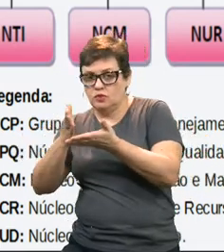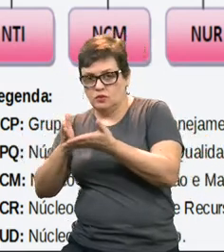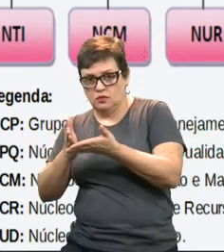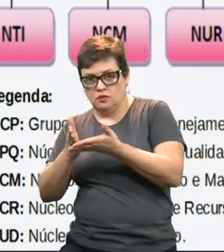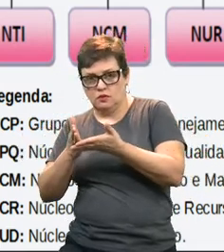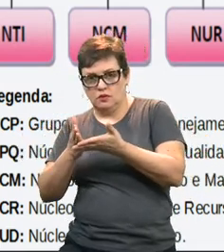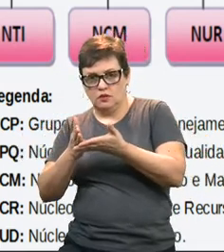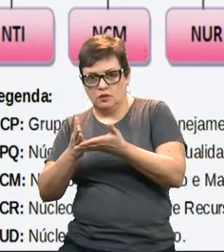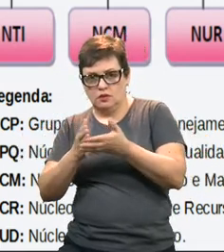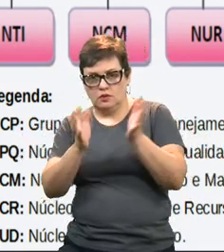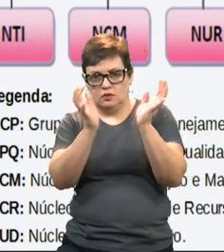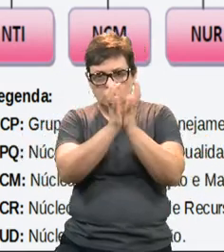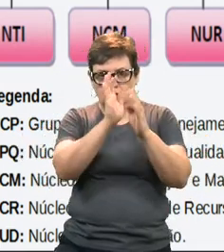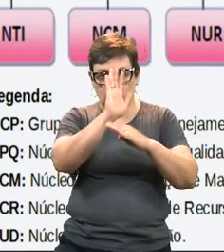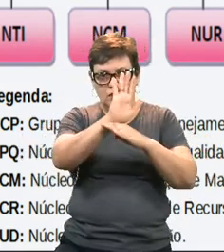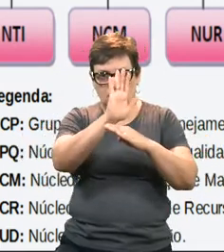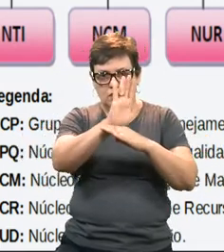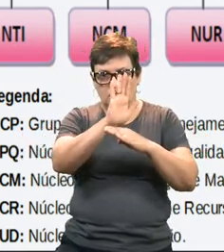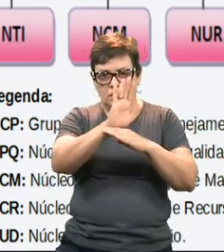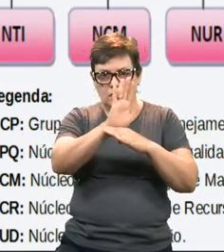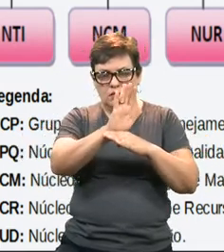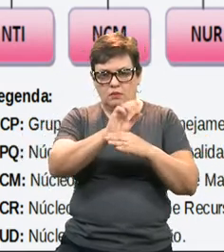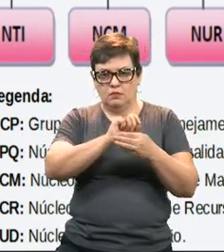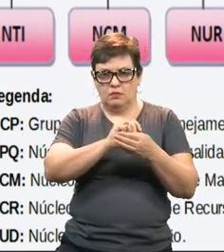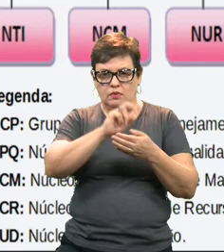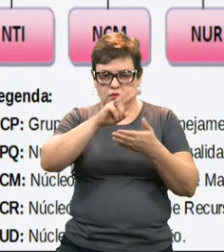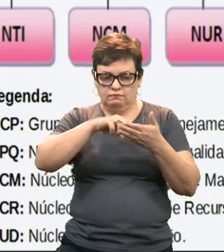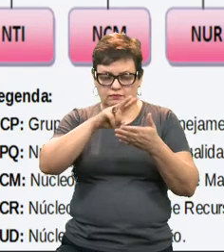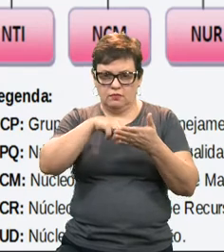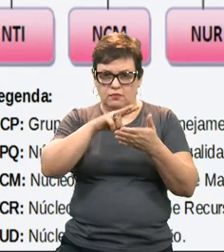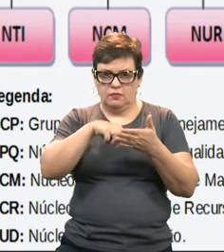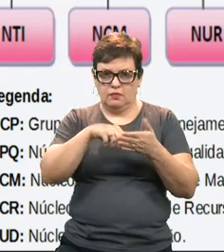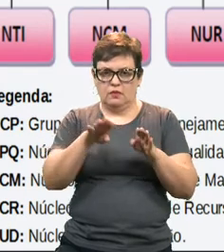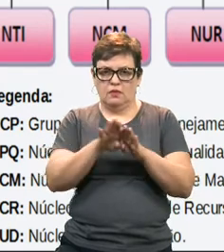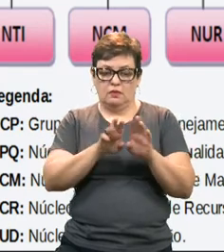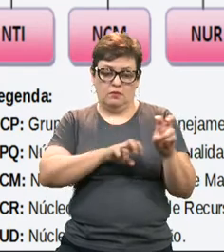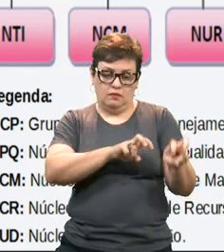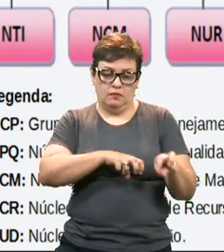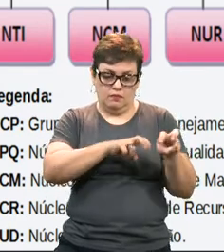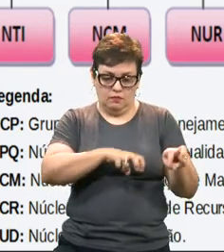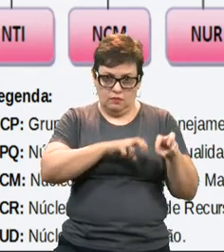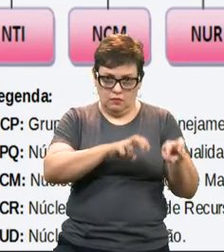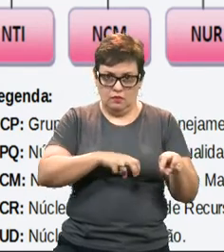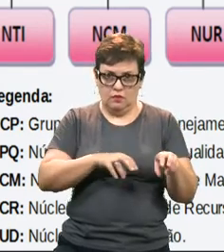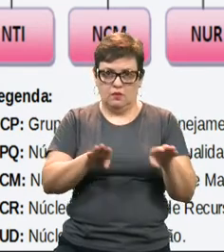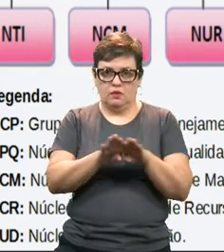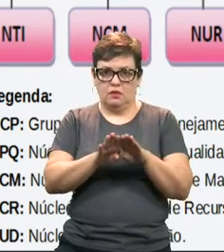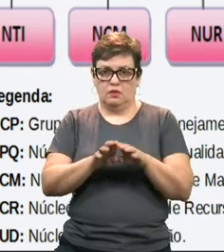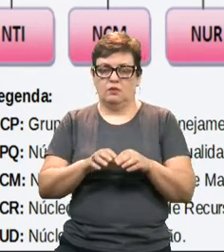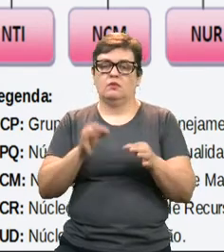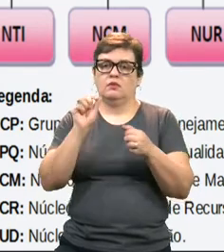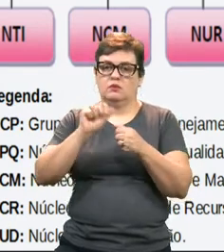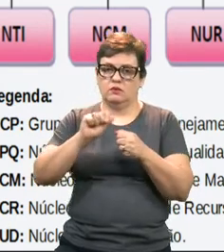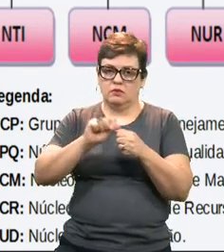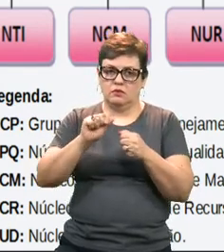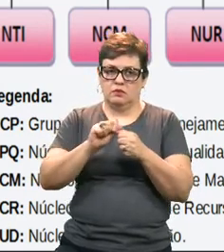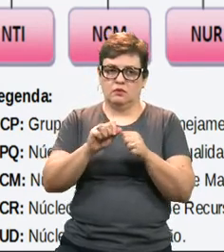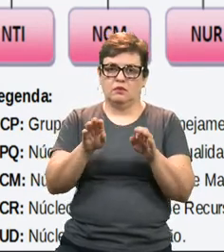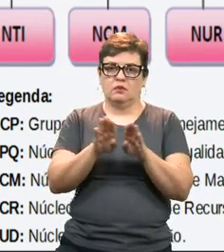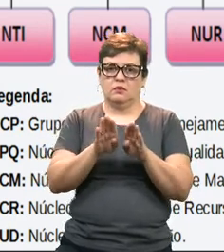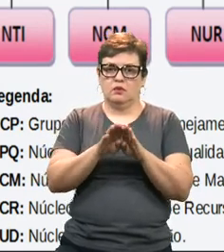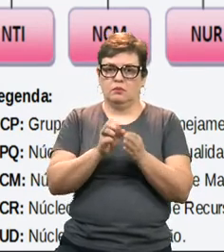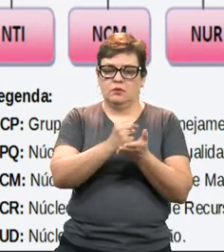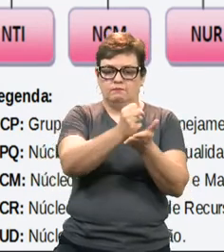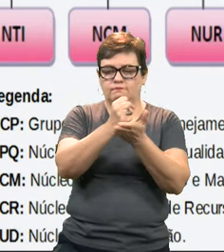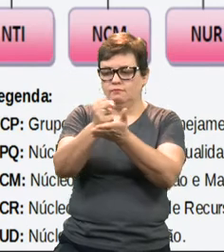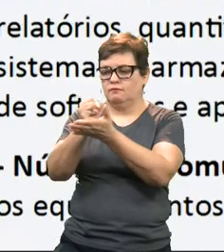um Núcleo de Apoio Literário, um Núcleo de Cultivo, um Núcleo de Produção e um Núcleo de